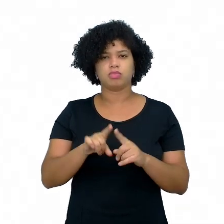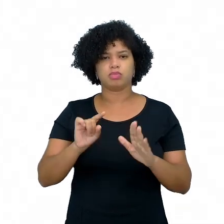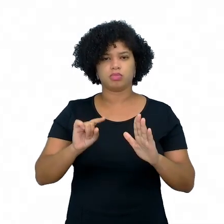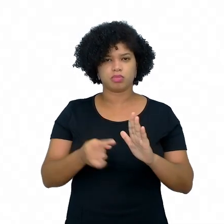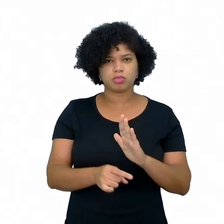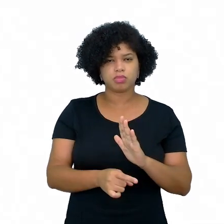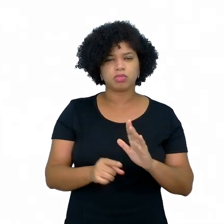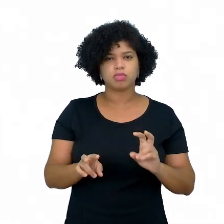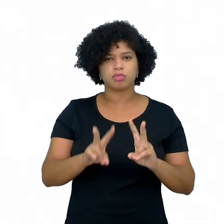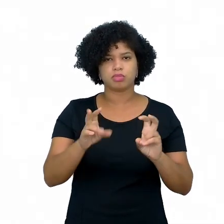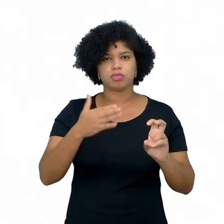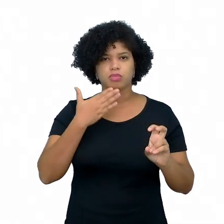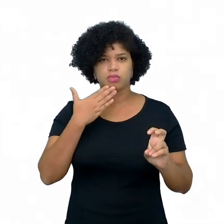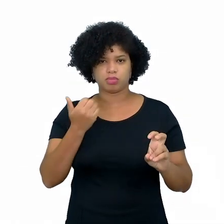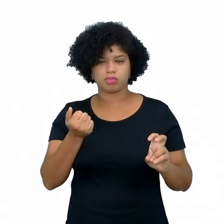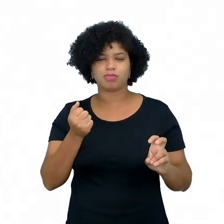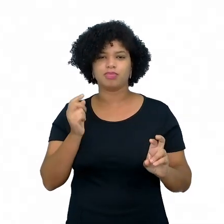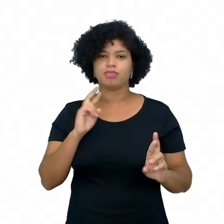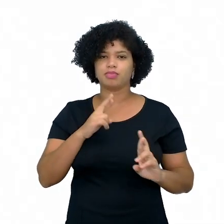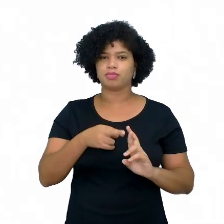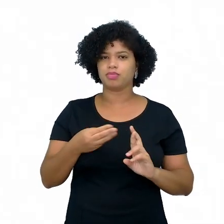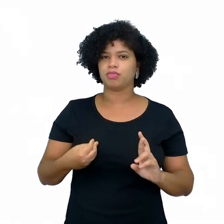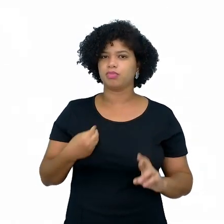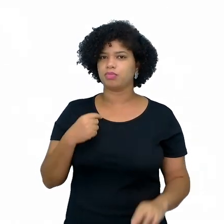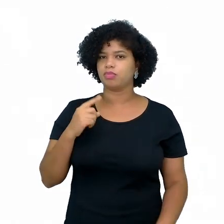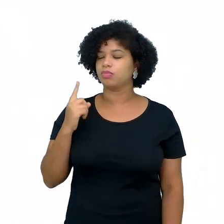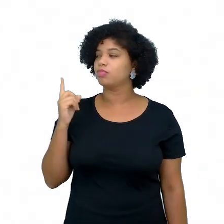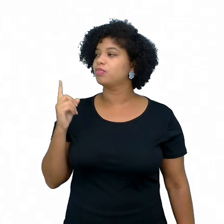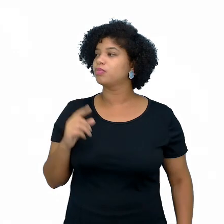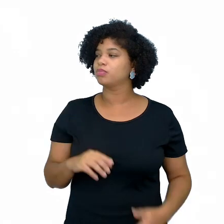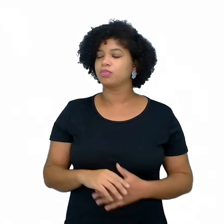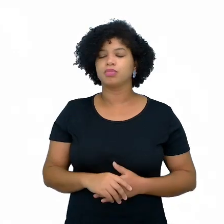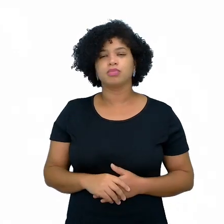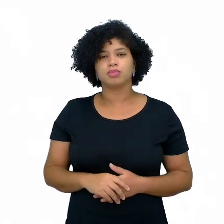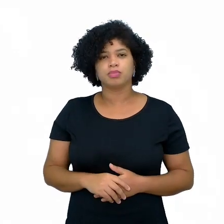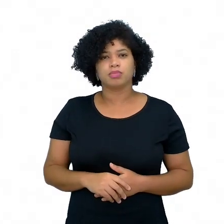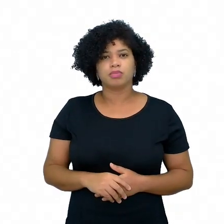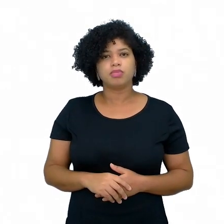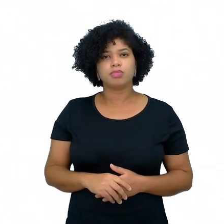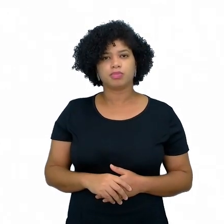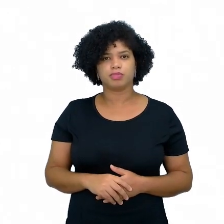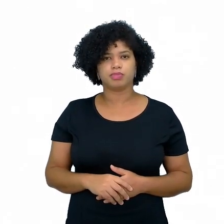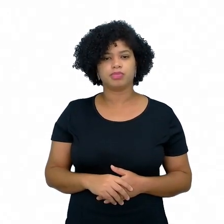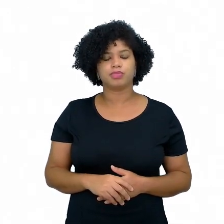aprofundar, nossas referências para vocês.